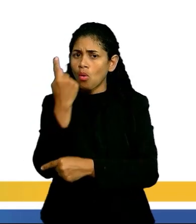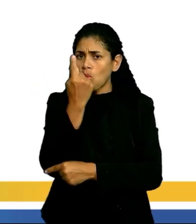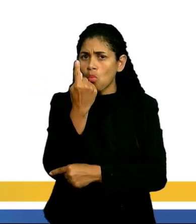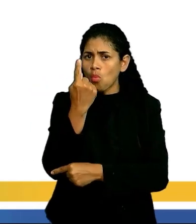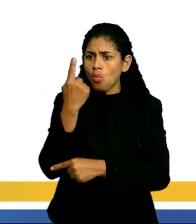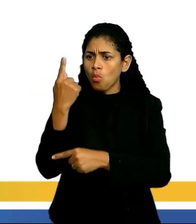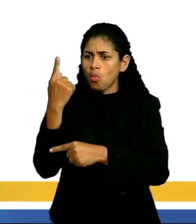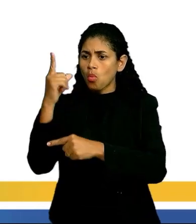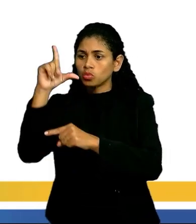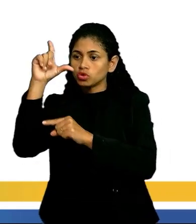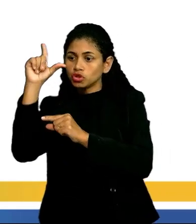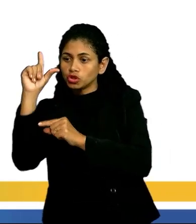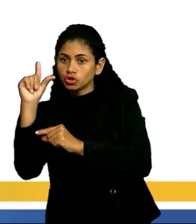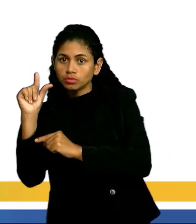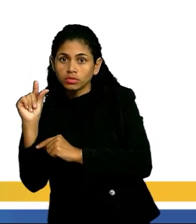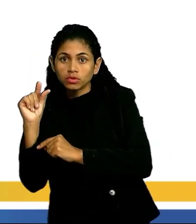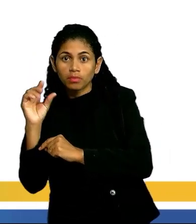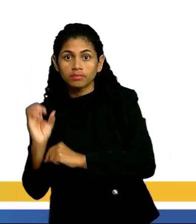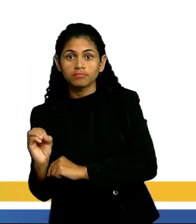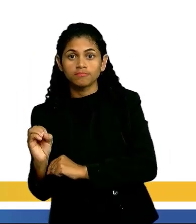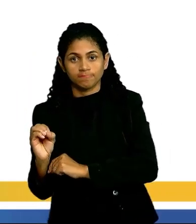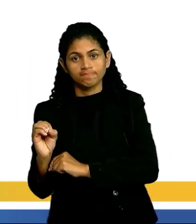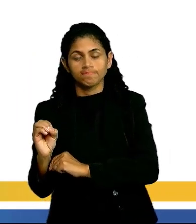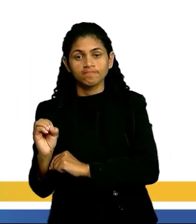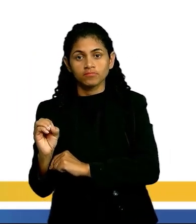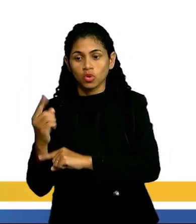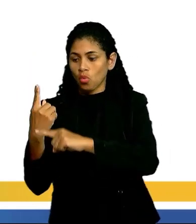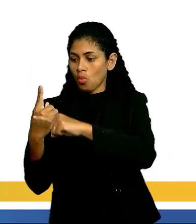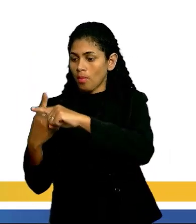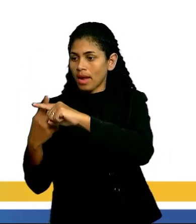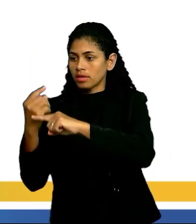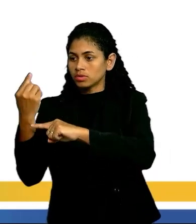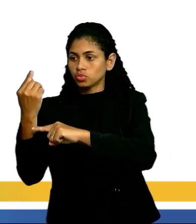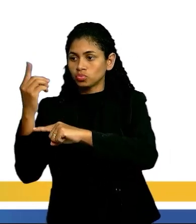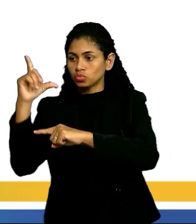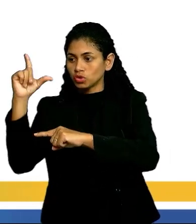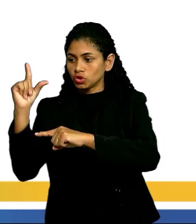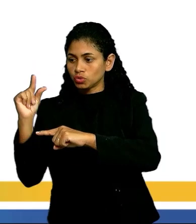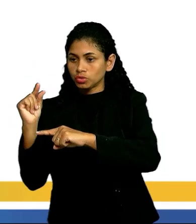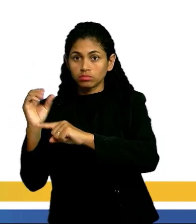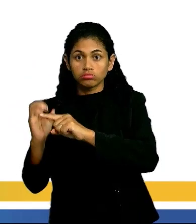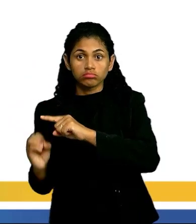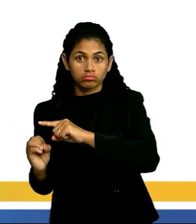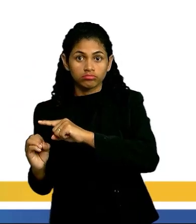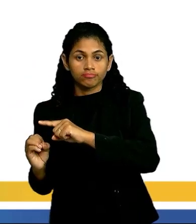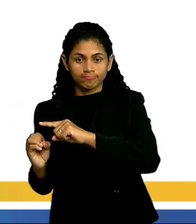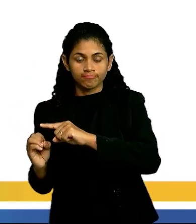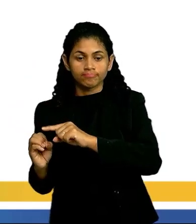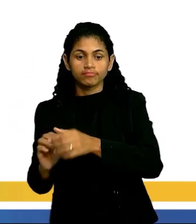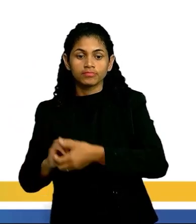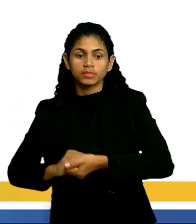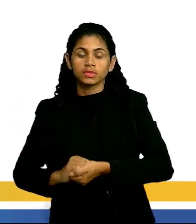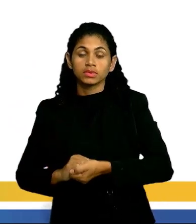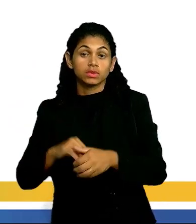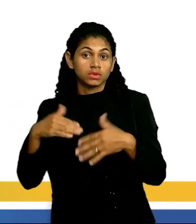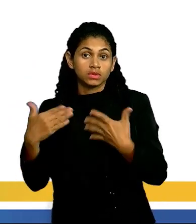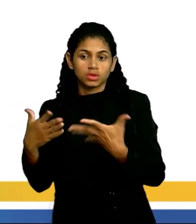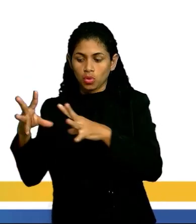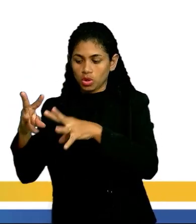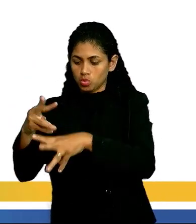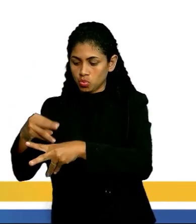0, então ele reduziu. Então ele sofre uma redução. Se ele sofreu uma redução, ele é o agente